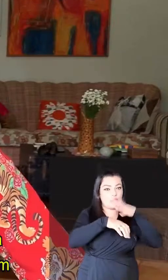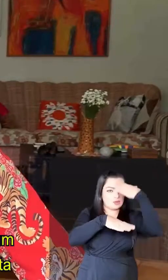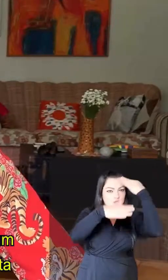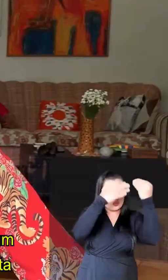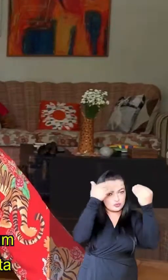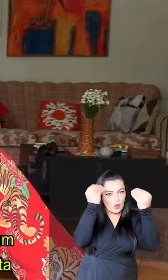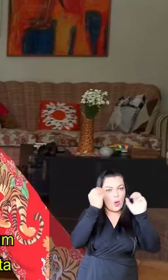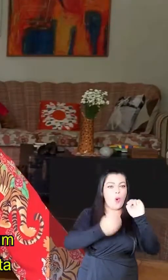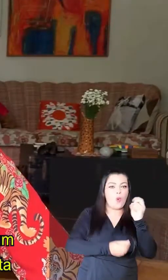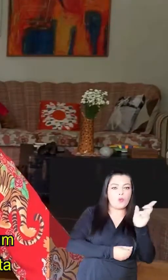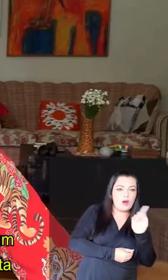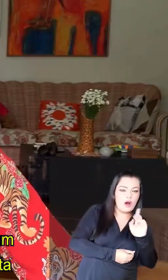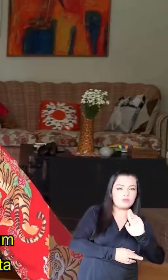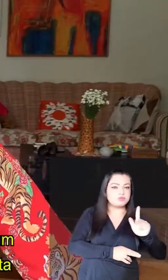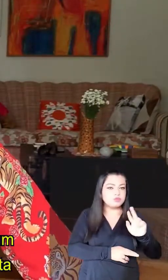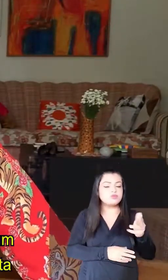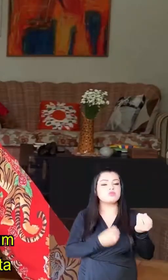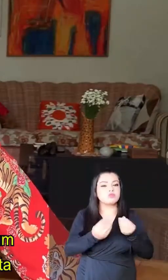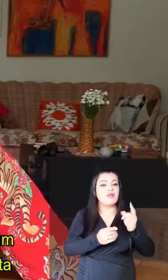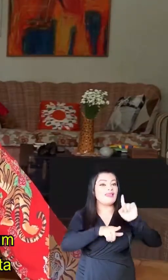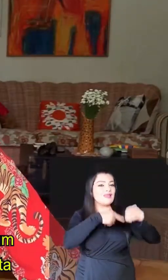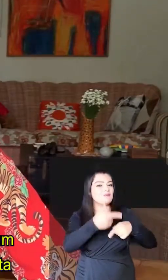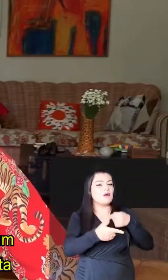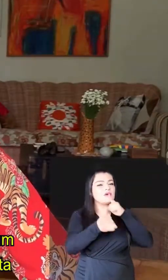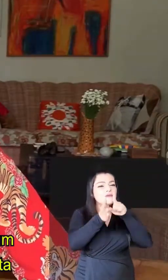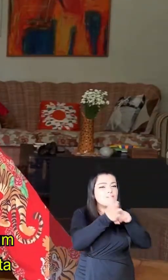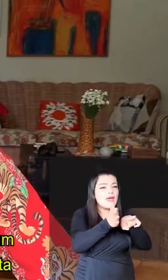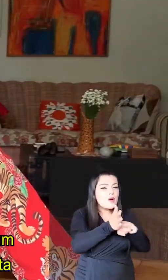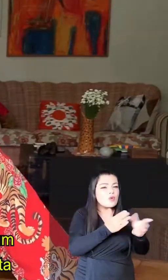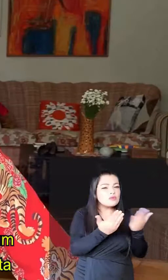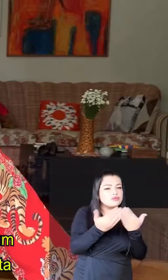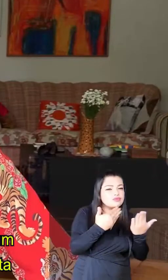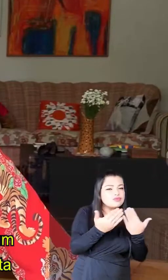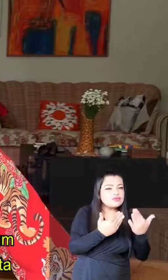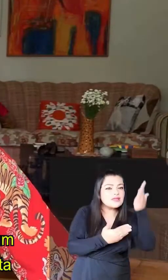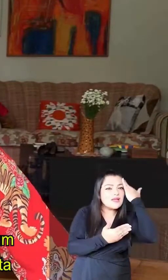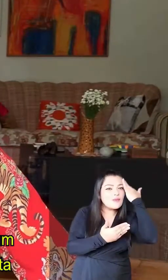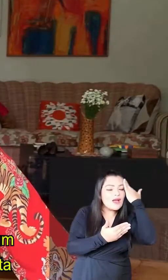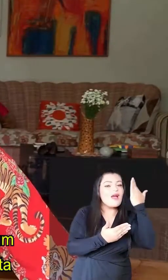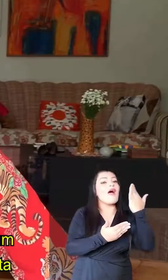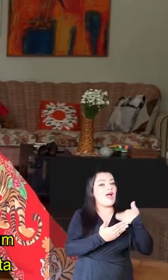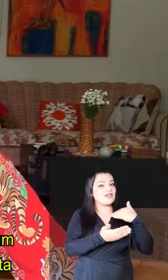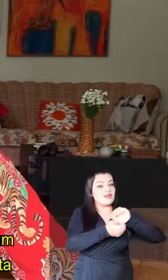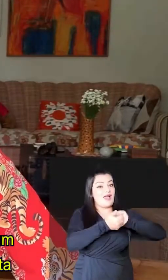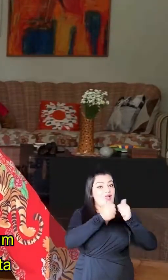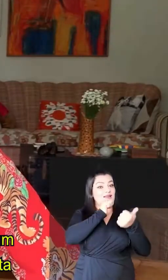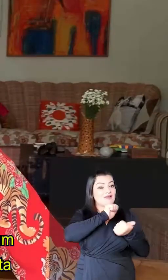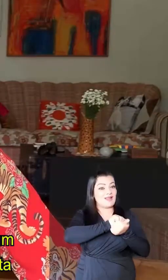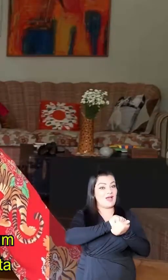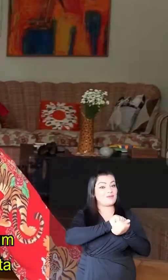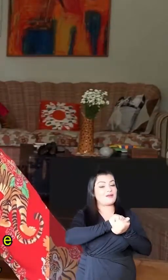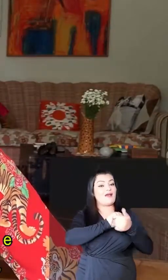sem Alzheimer. E depois de uma entrevista, de um bate-papo, a gente customiza, a